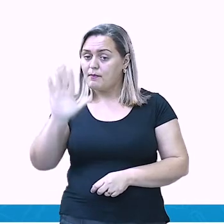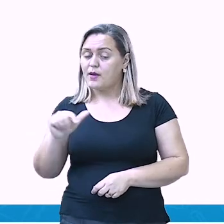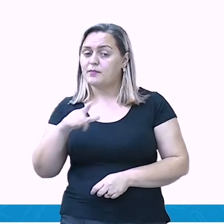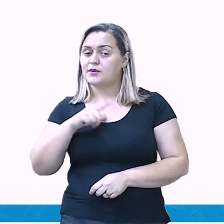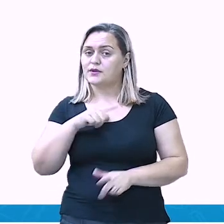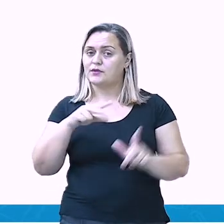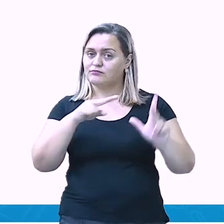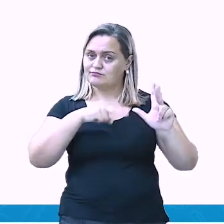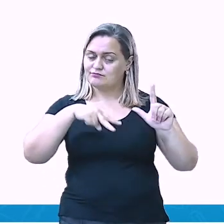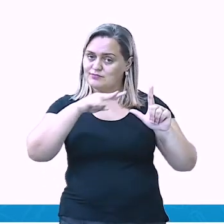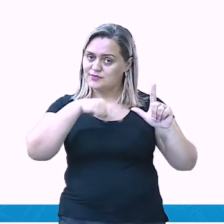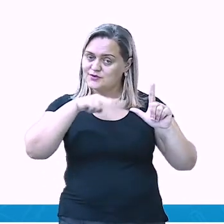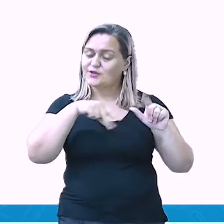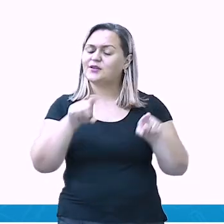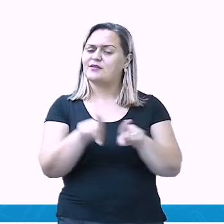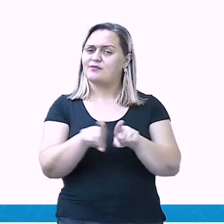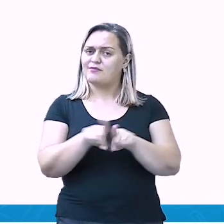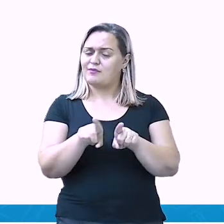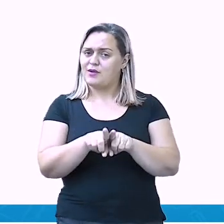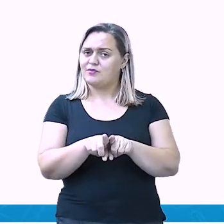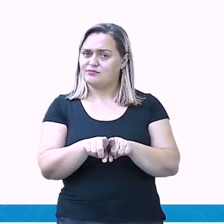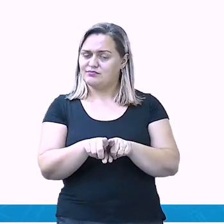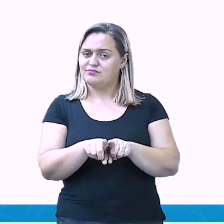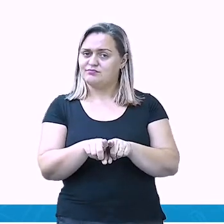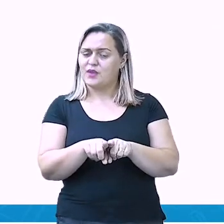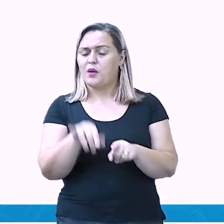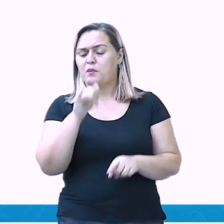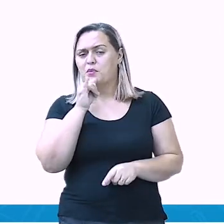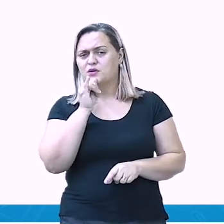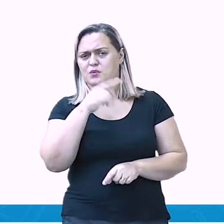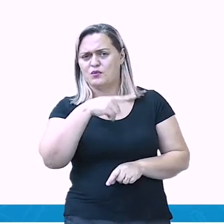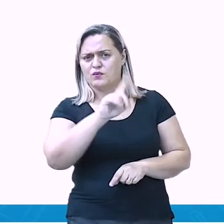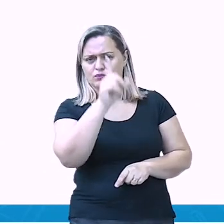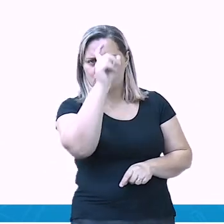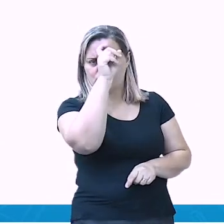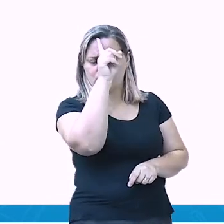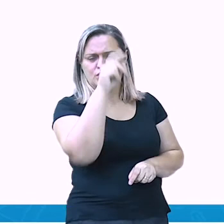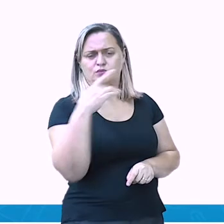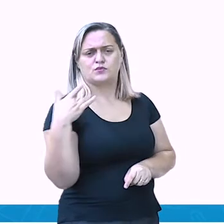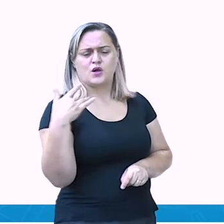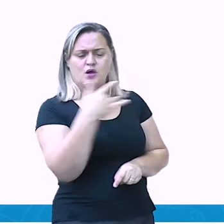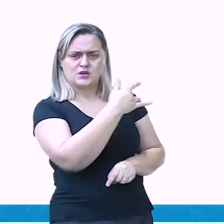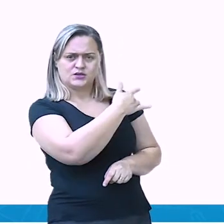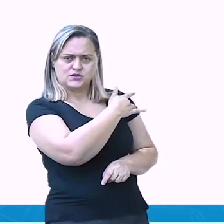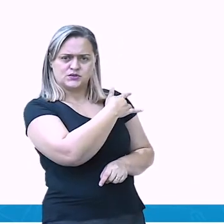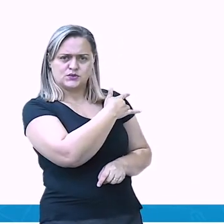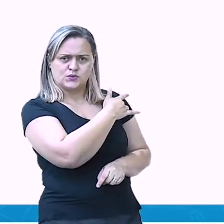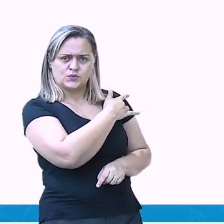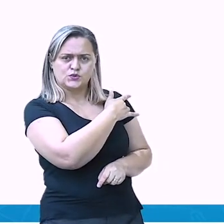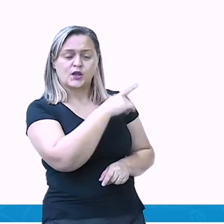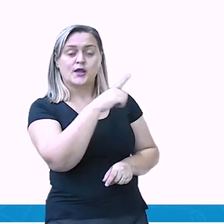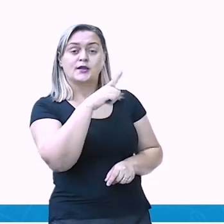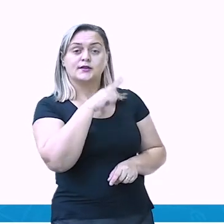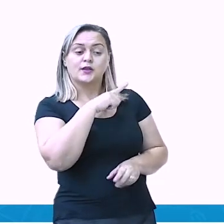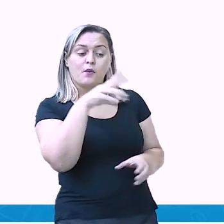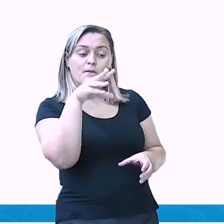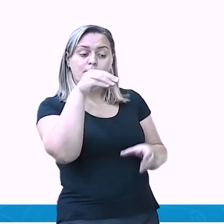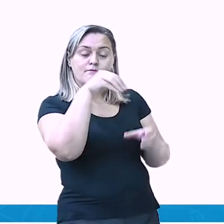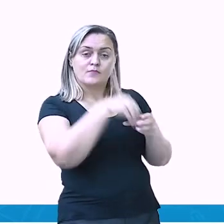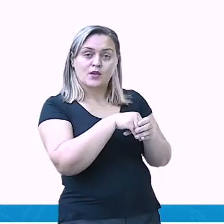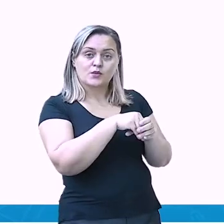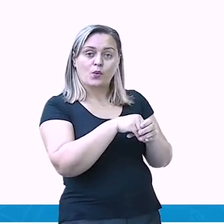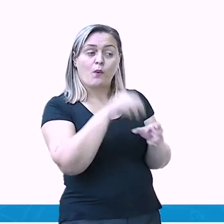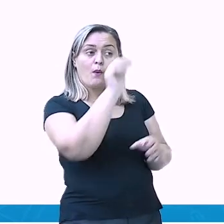Por ali ele tem uma noção de quantas casas eu tenho que atender. Quantas pessoas vivem nessas